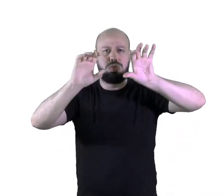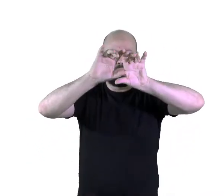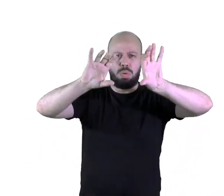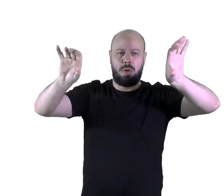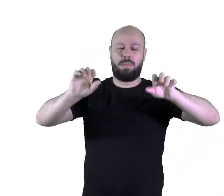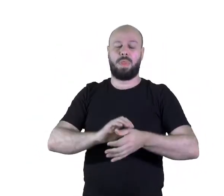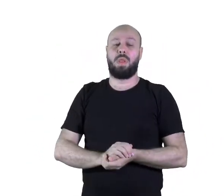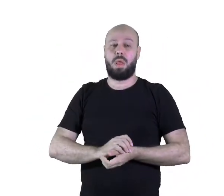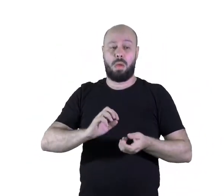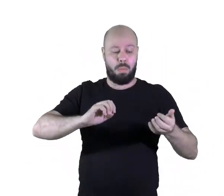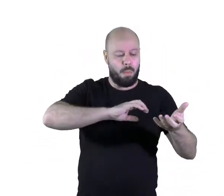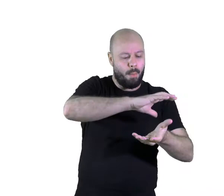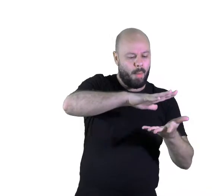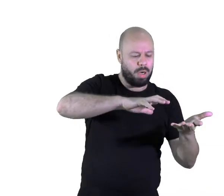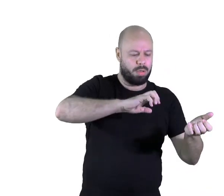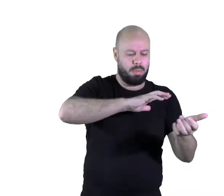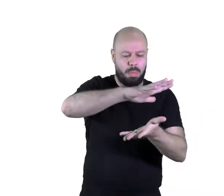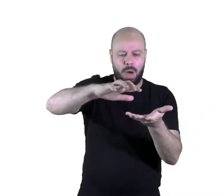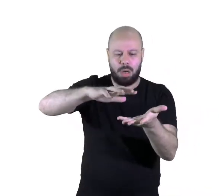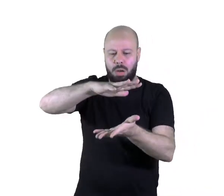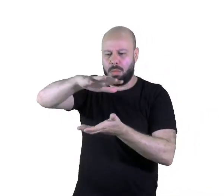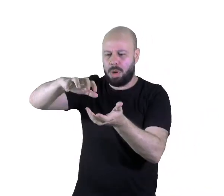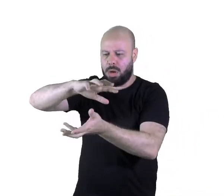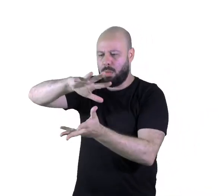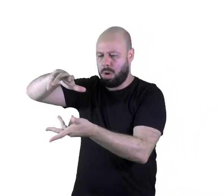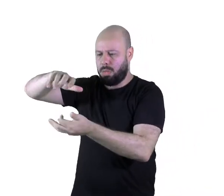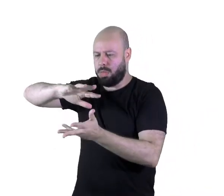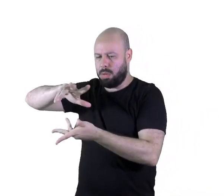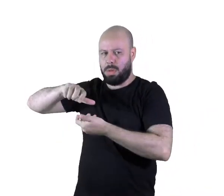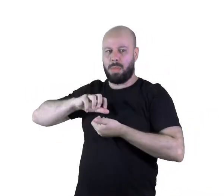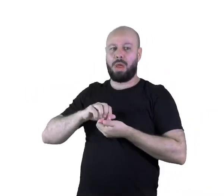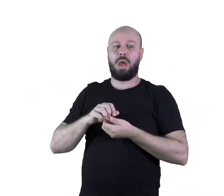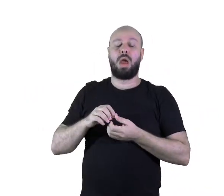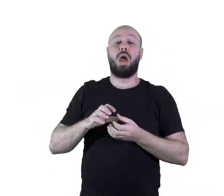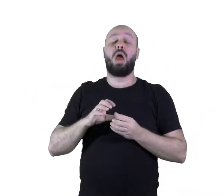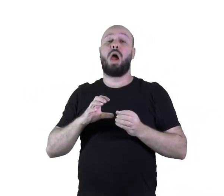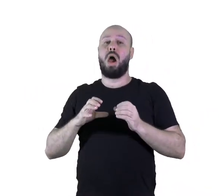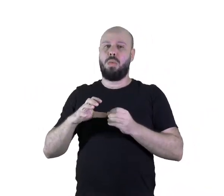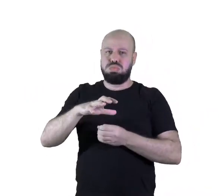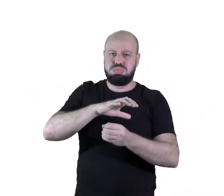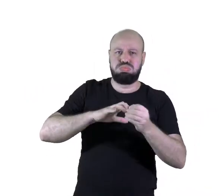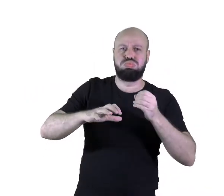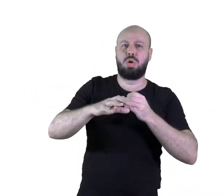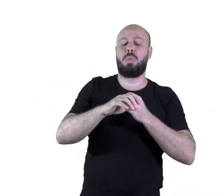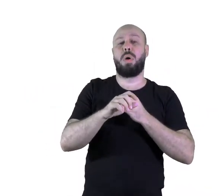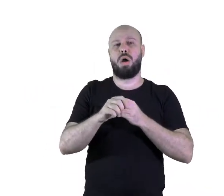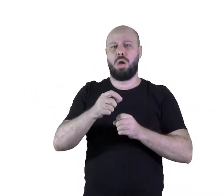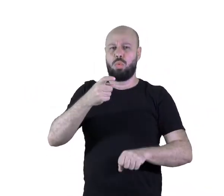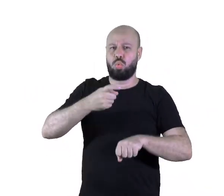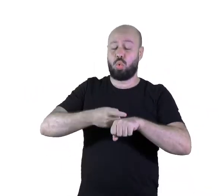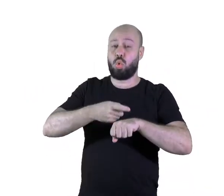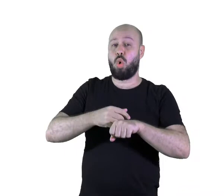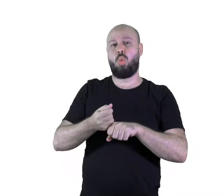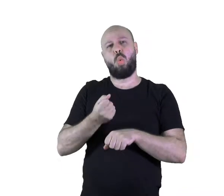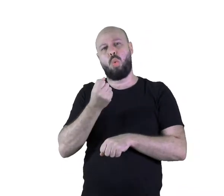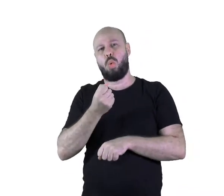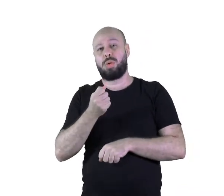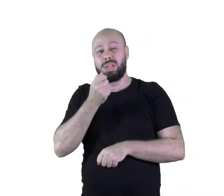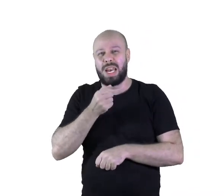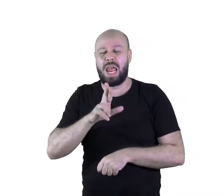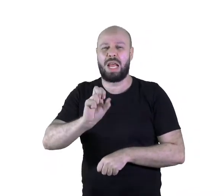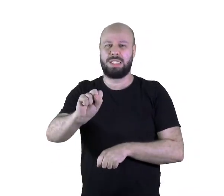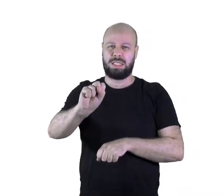Planetas, que são corpos mais sólidos ou mesmo gasosos. Satélites naturais, que